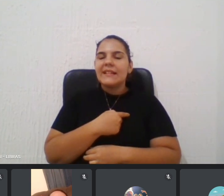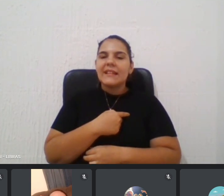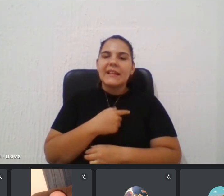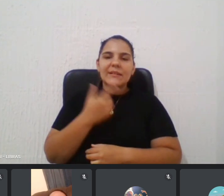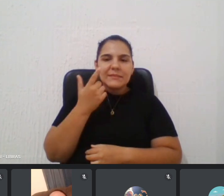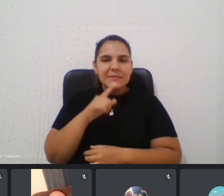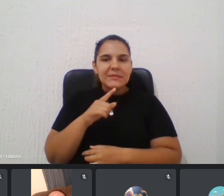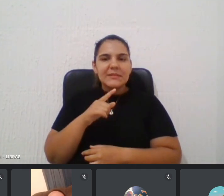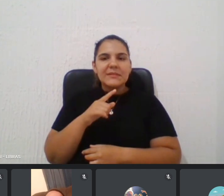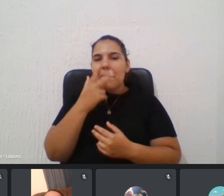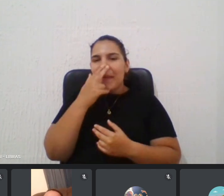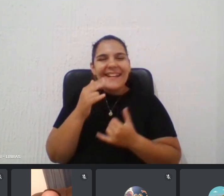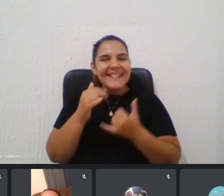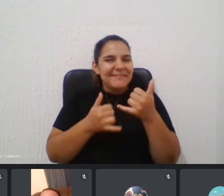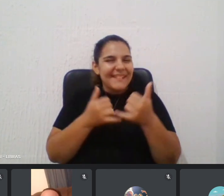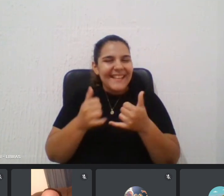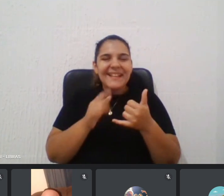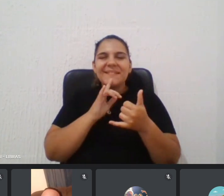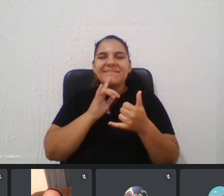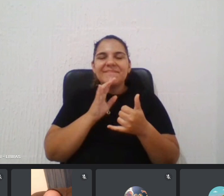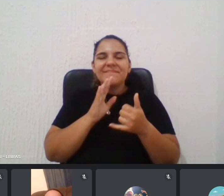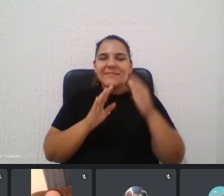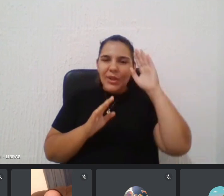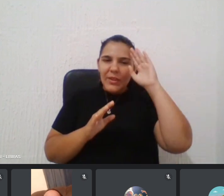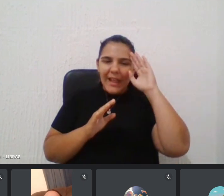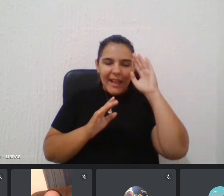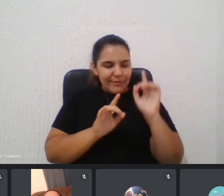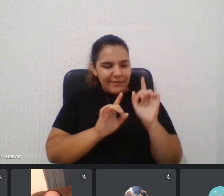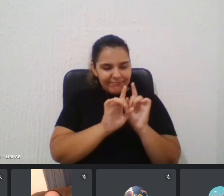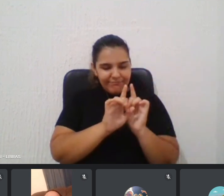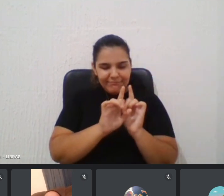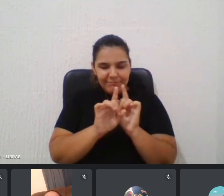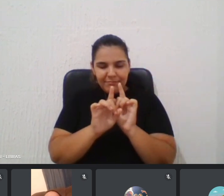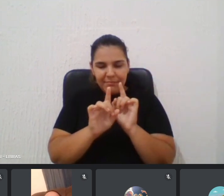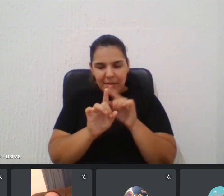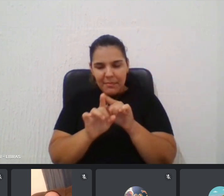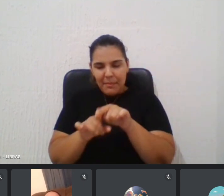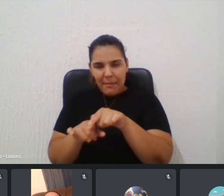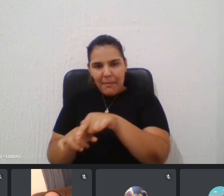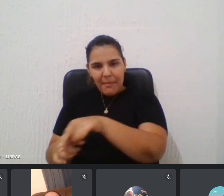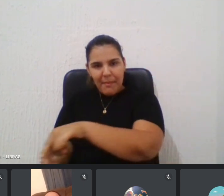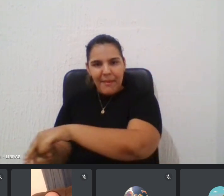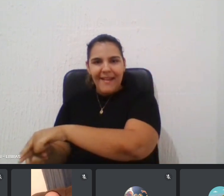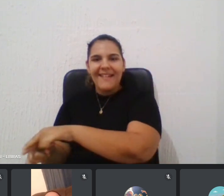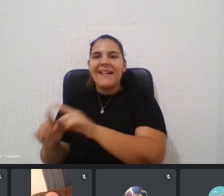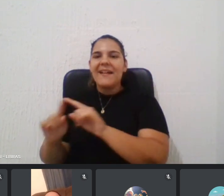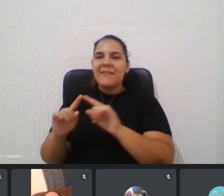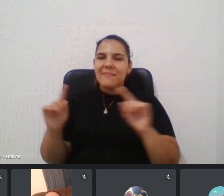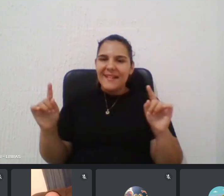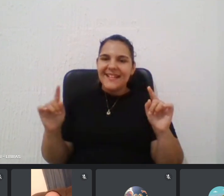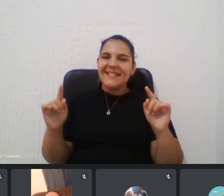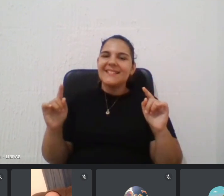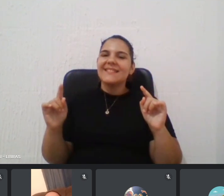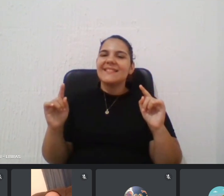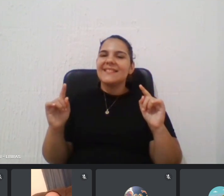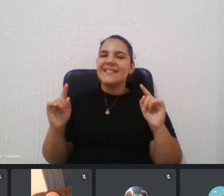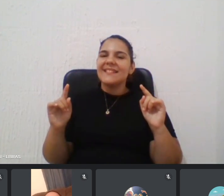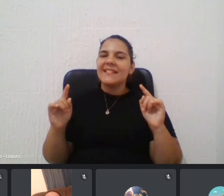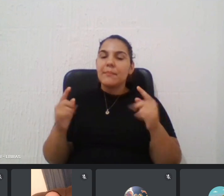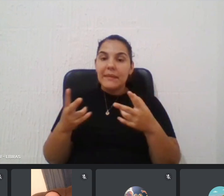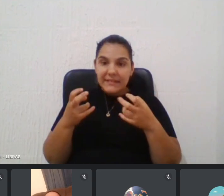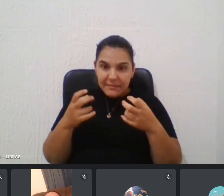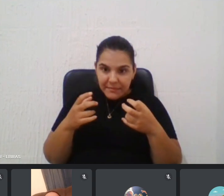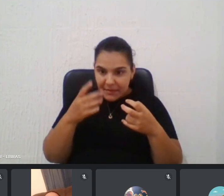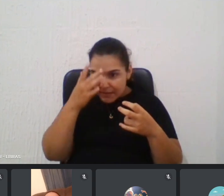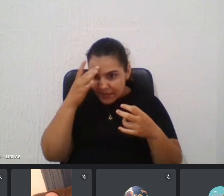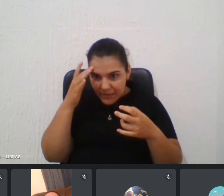ficando cada vez, vai sendo menos gente, mas quem aqui está, inteiro está, a equipe, eu